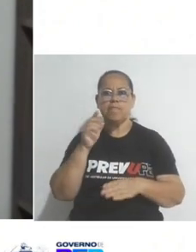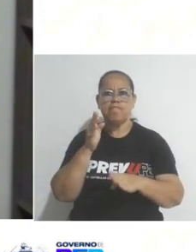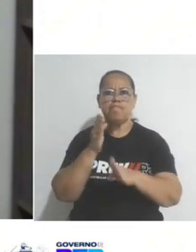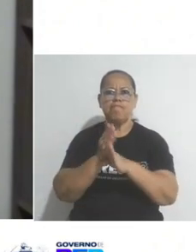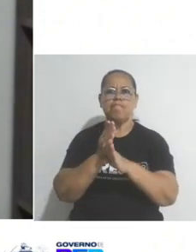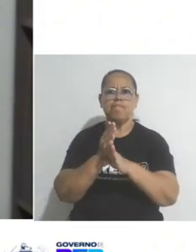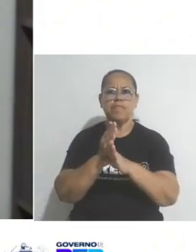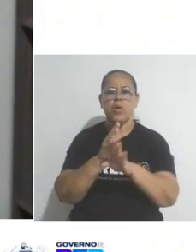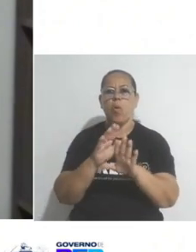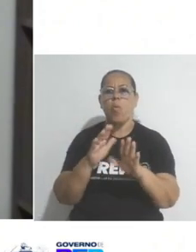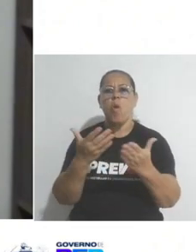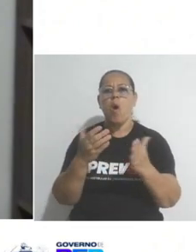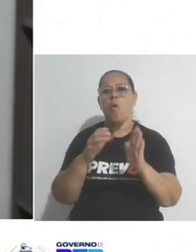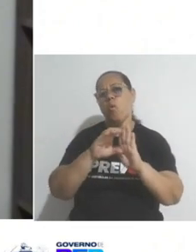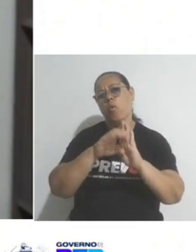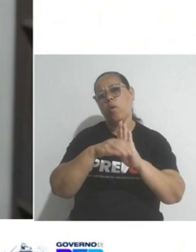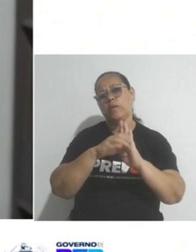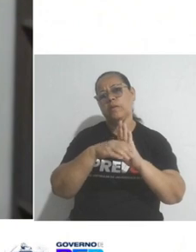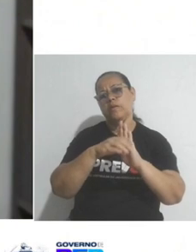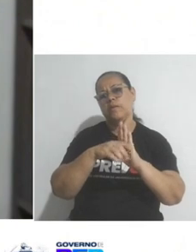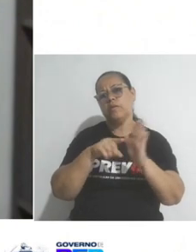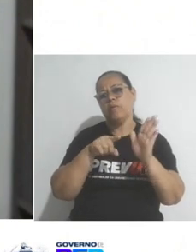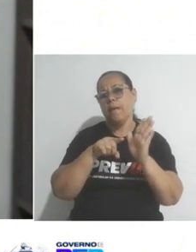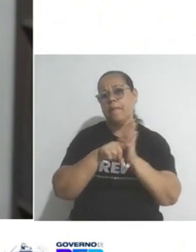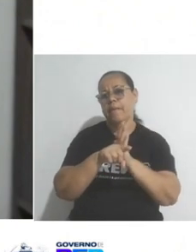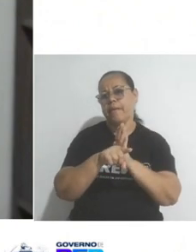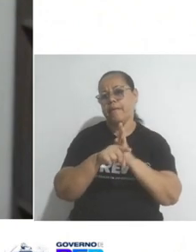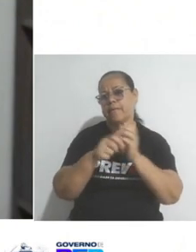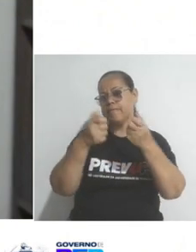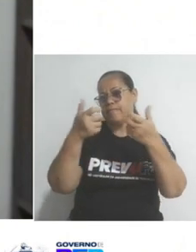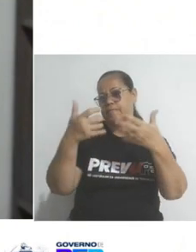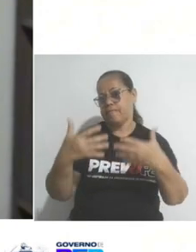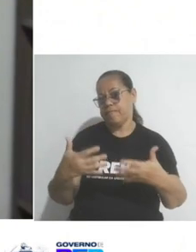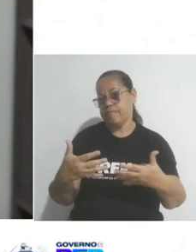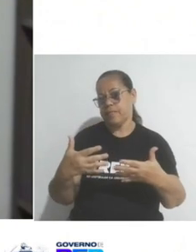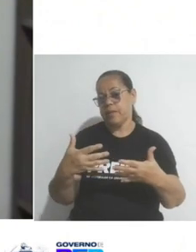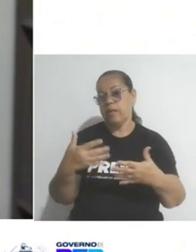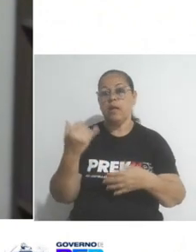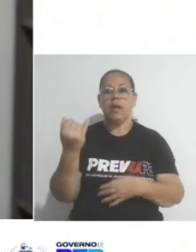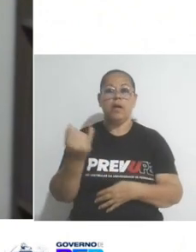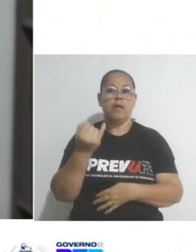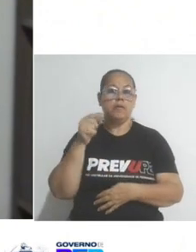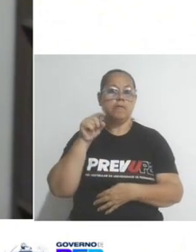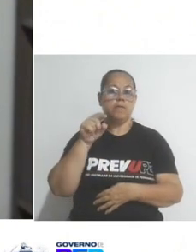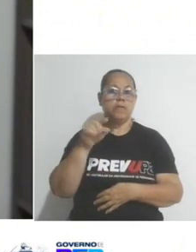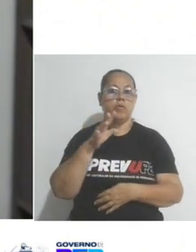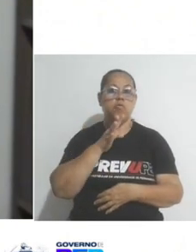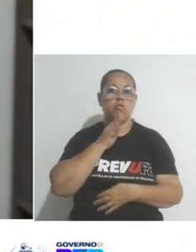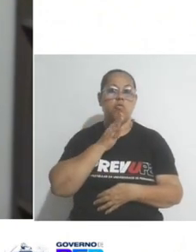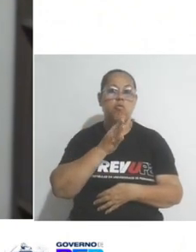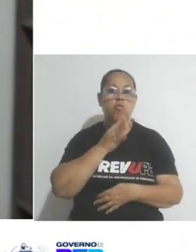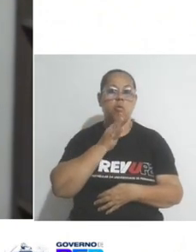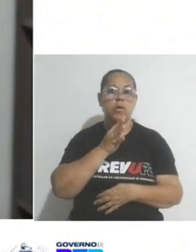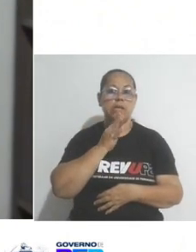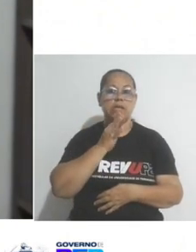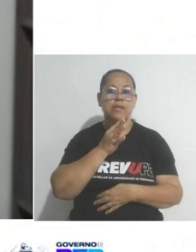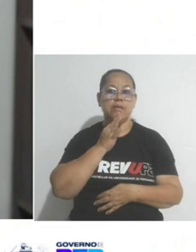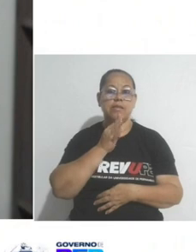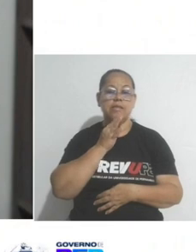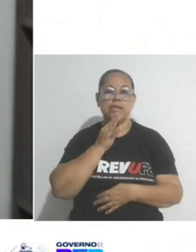de qual conceito a questão está tratando Então é importante conhecer em certa medida